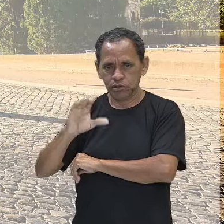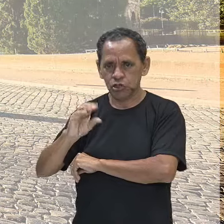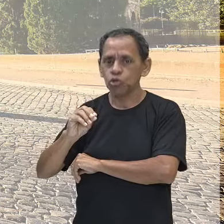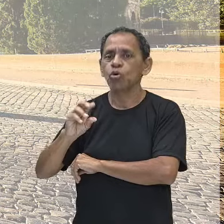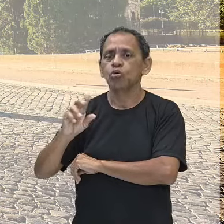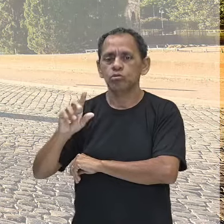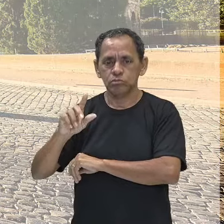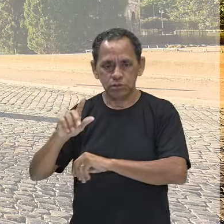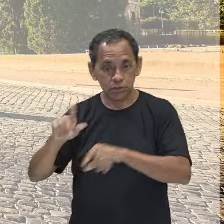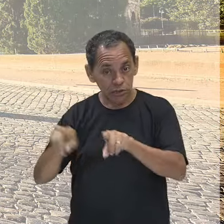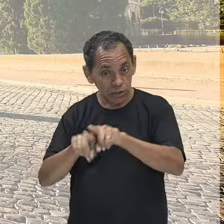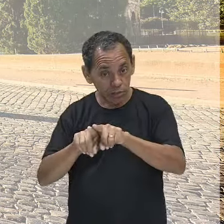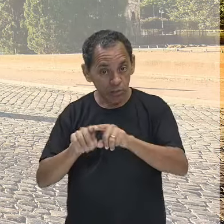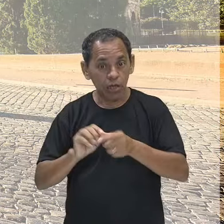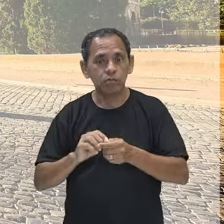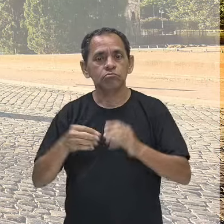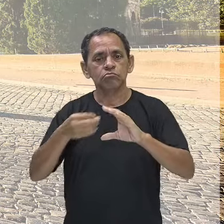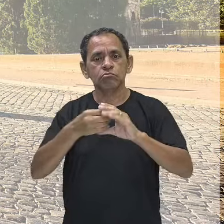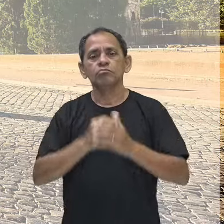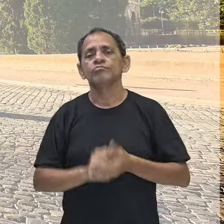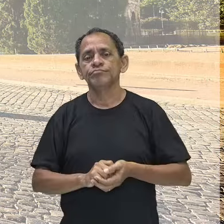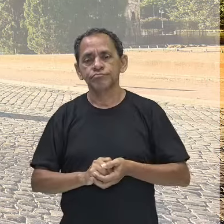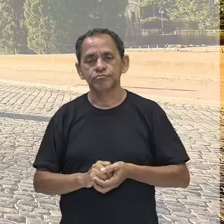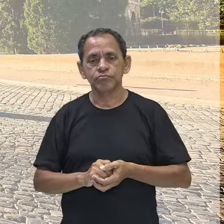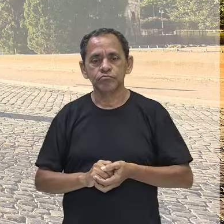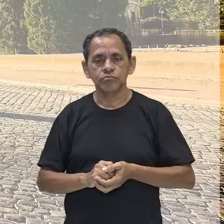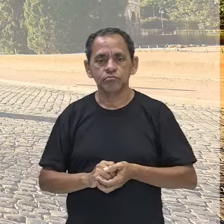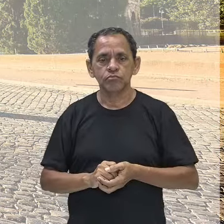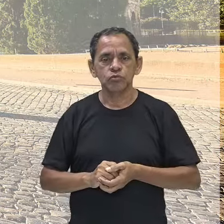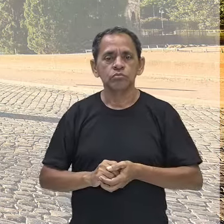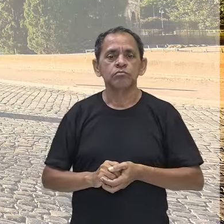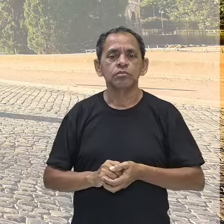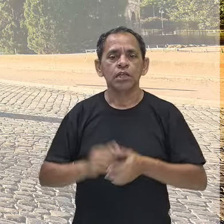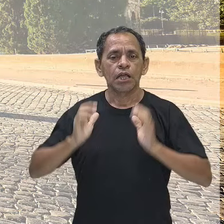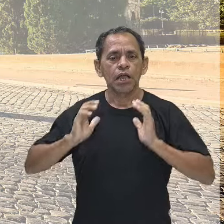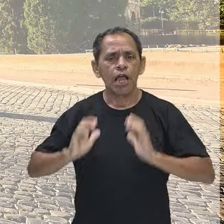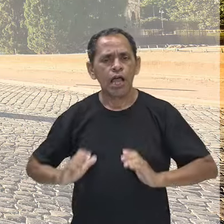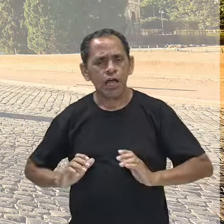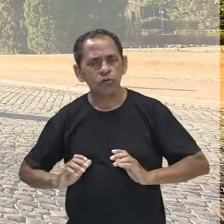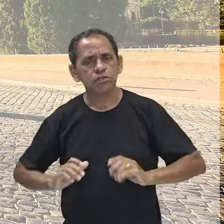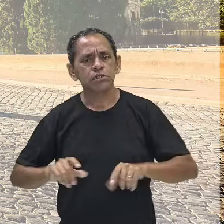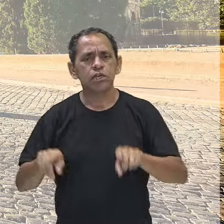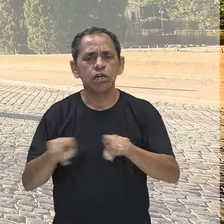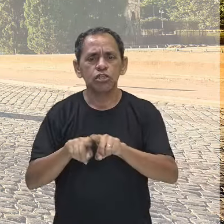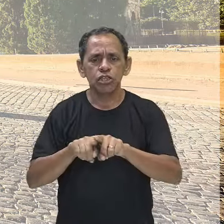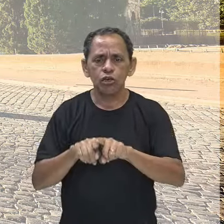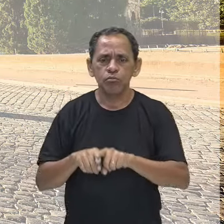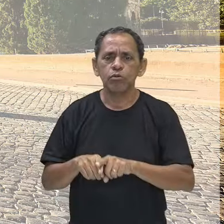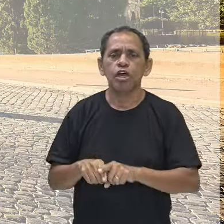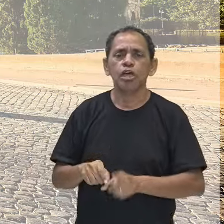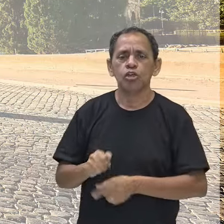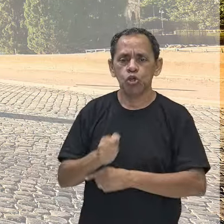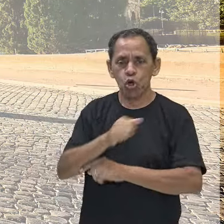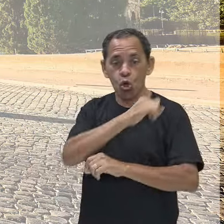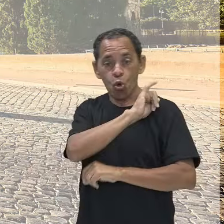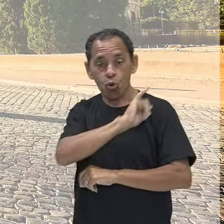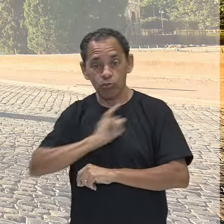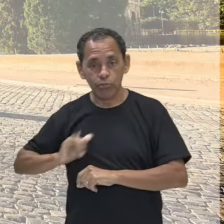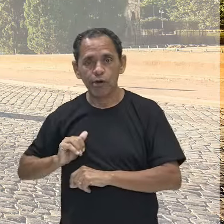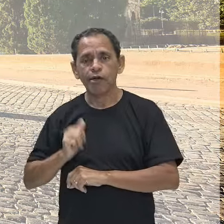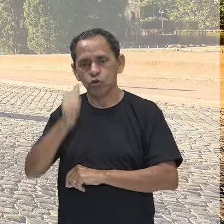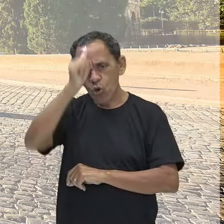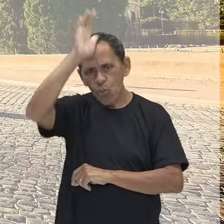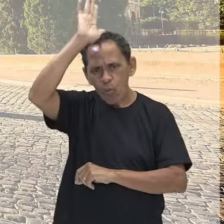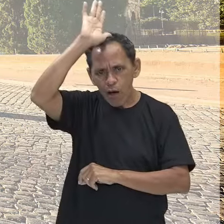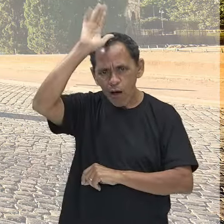cristã, de caráter que vinha ali pregando algo tão diferente do que o Império Romano acreditava naquele momento, ela